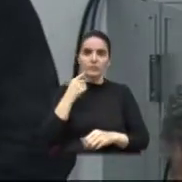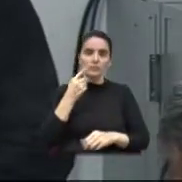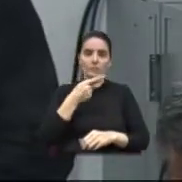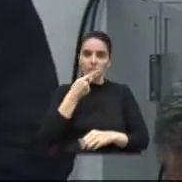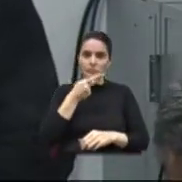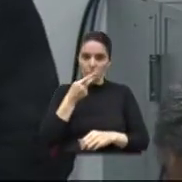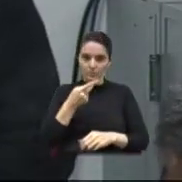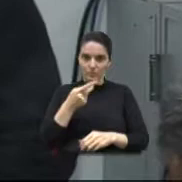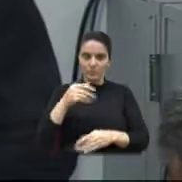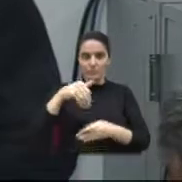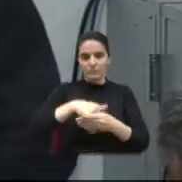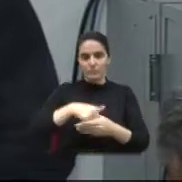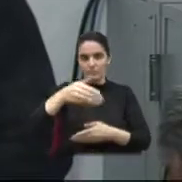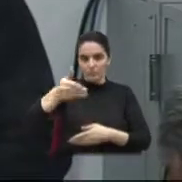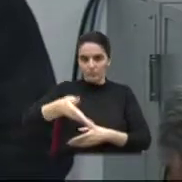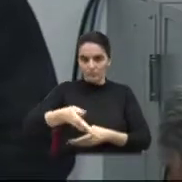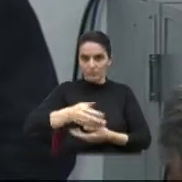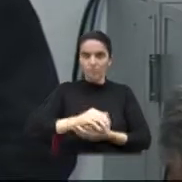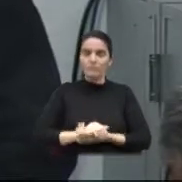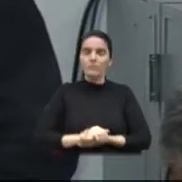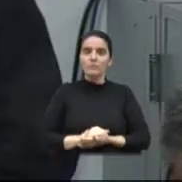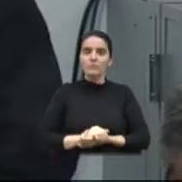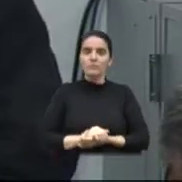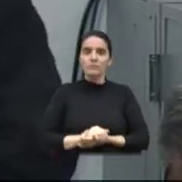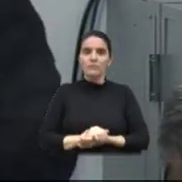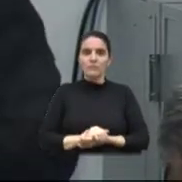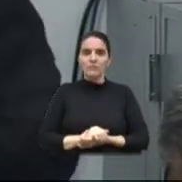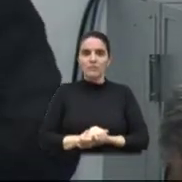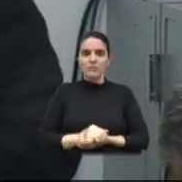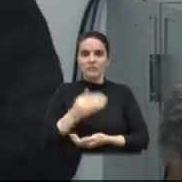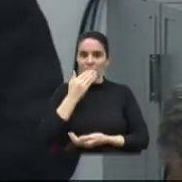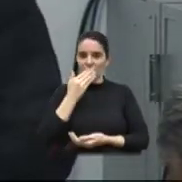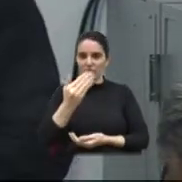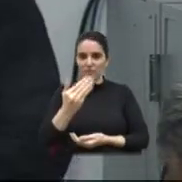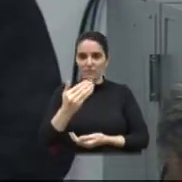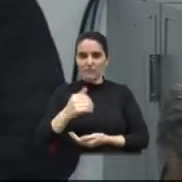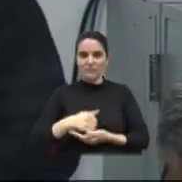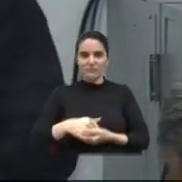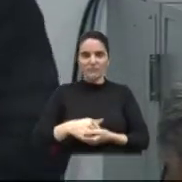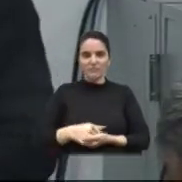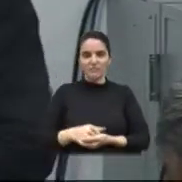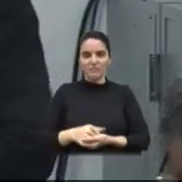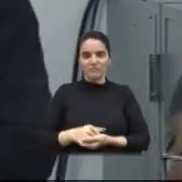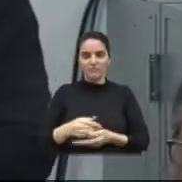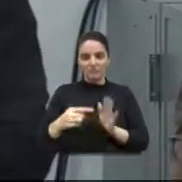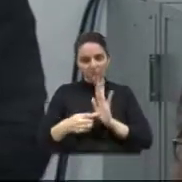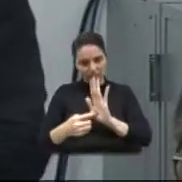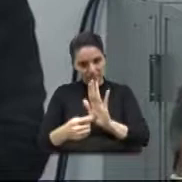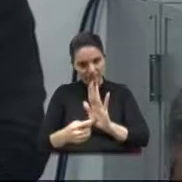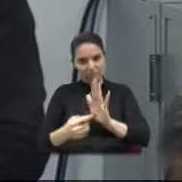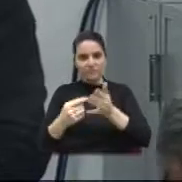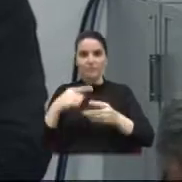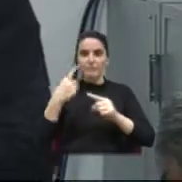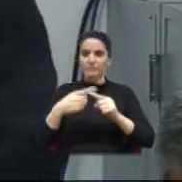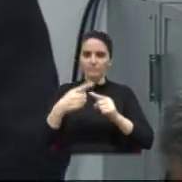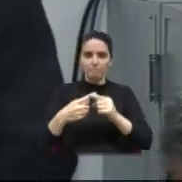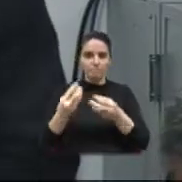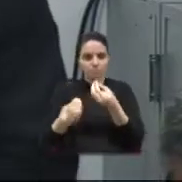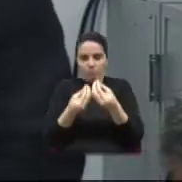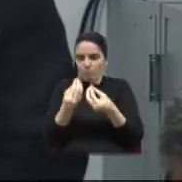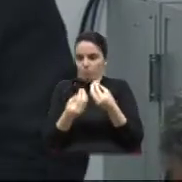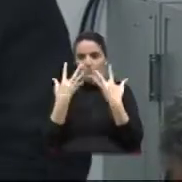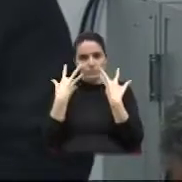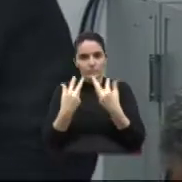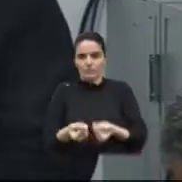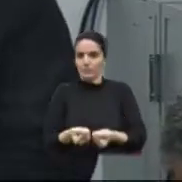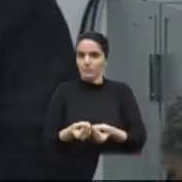que seria votada. Aqui eles pediram para passar adiante, porque é algo inconcebível, olha